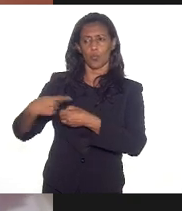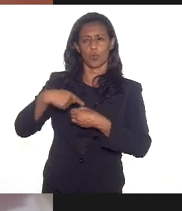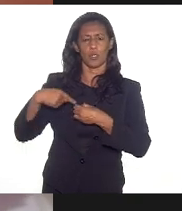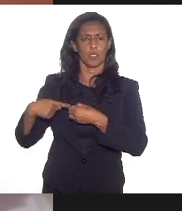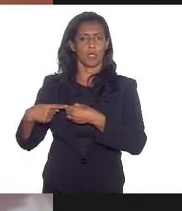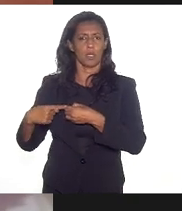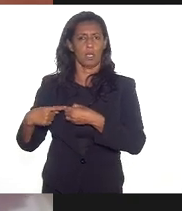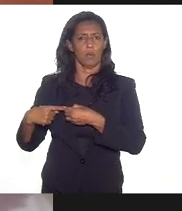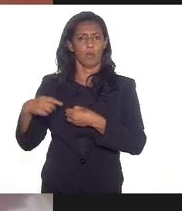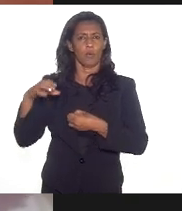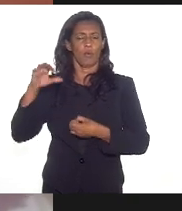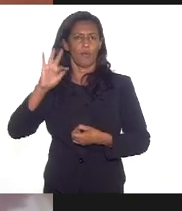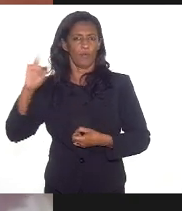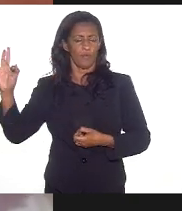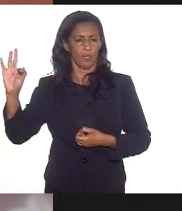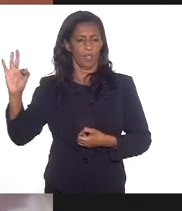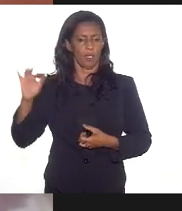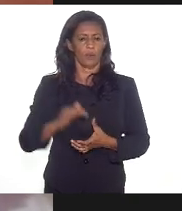municípios,